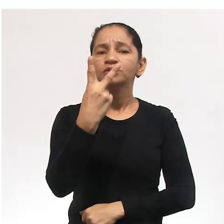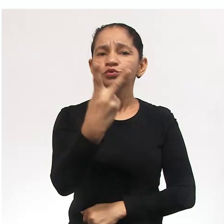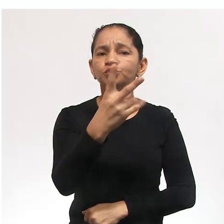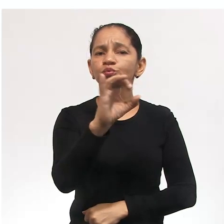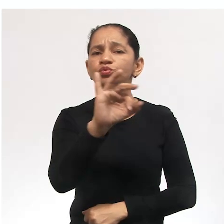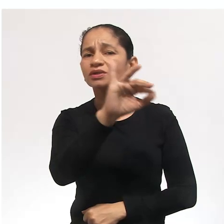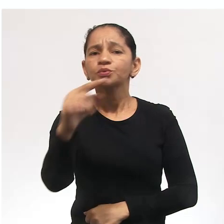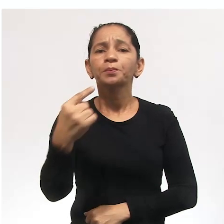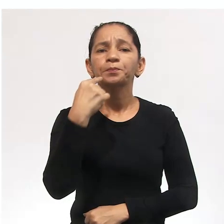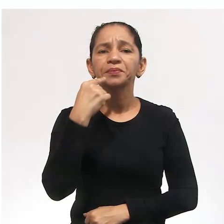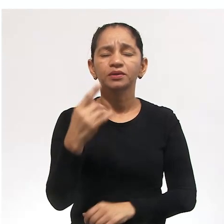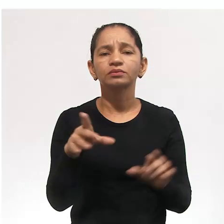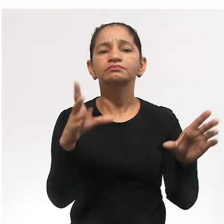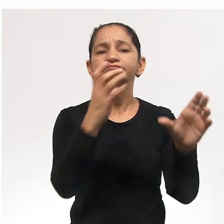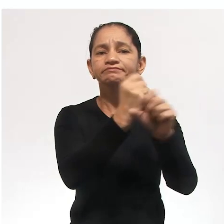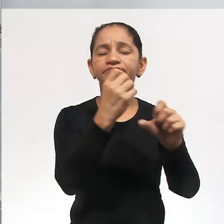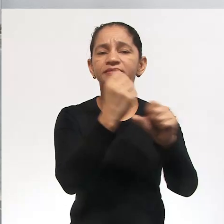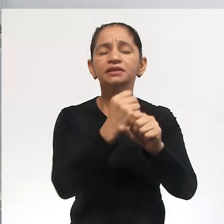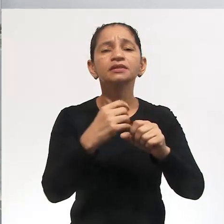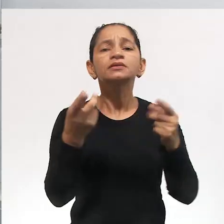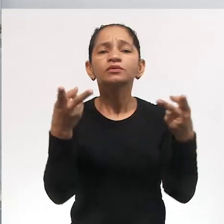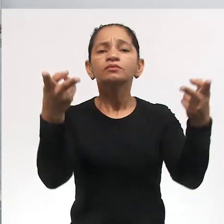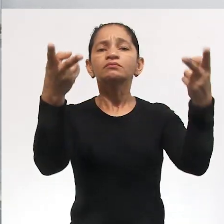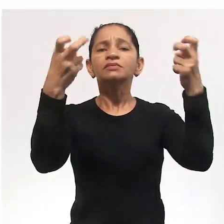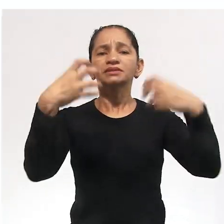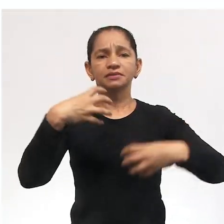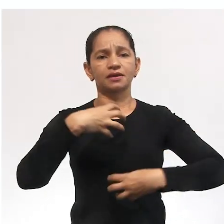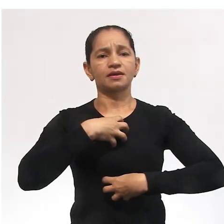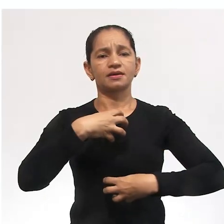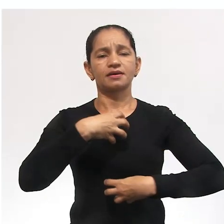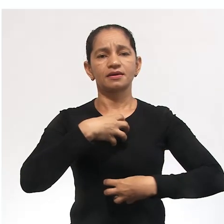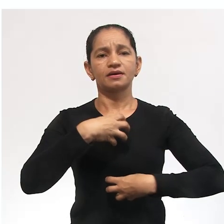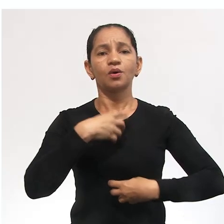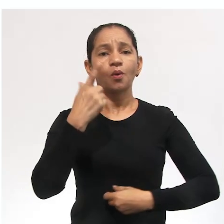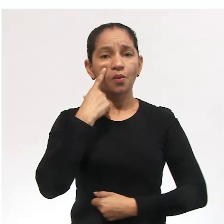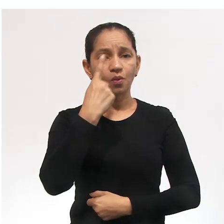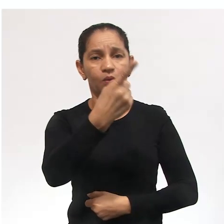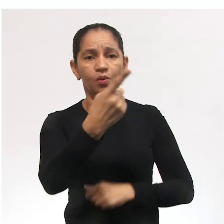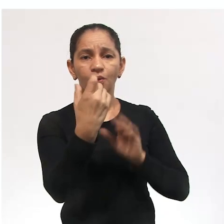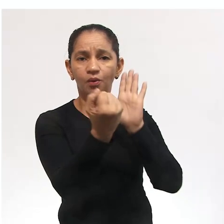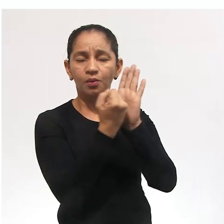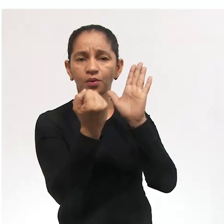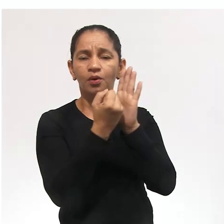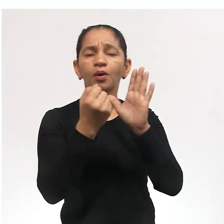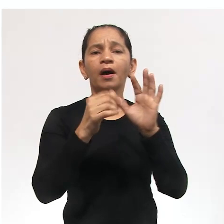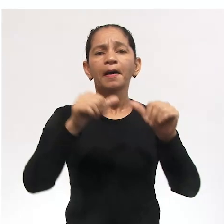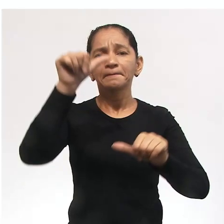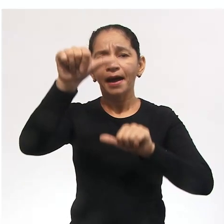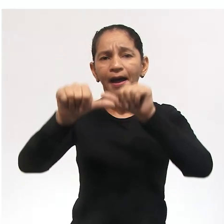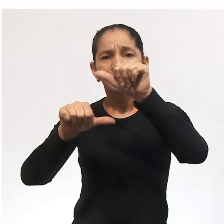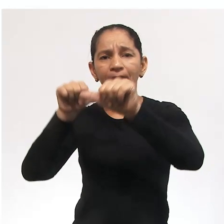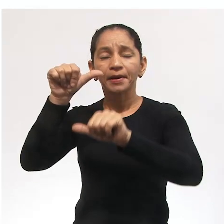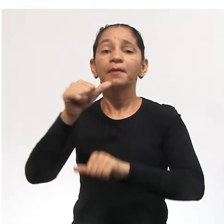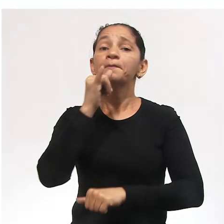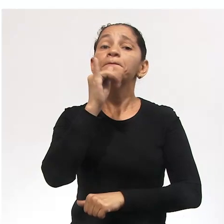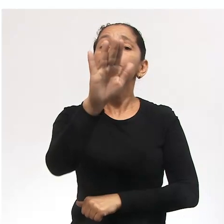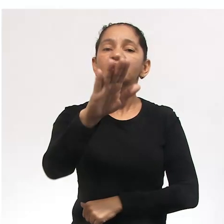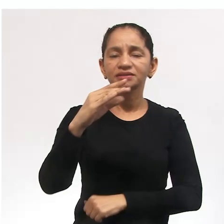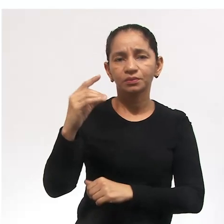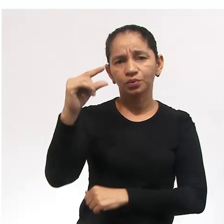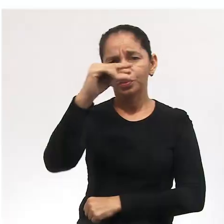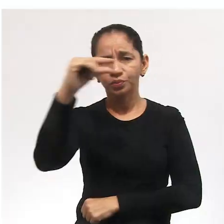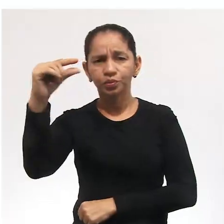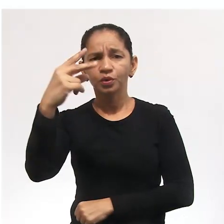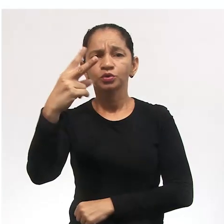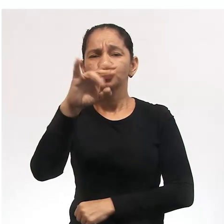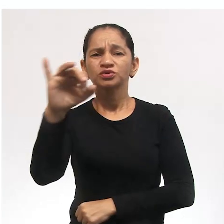200. E a todo instante, pessoal, o que vocês observam? Olha, o patrimônio ele tem mudado bastante. Ele começou com 200 mil e agora está